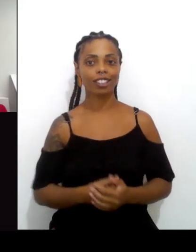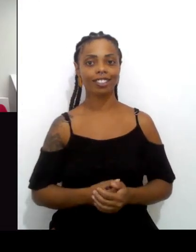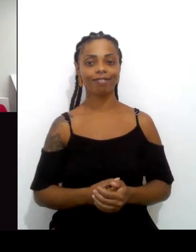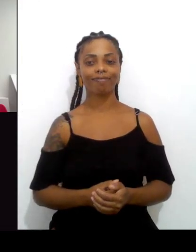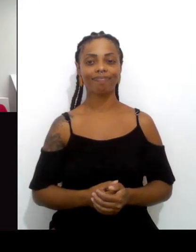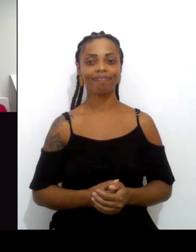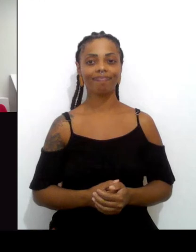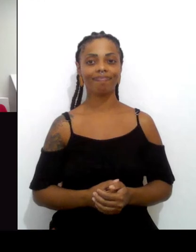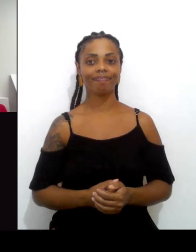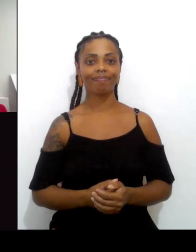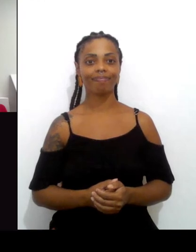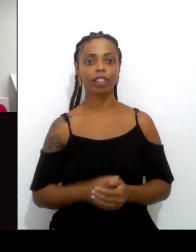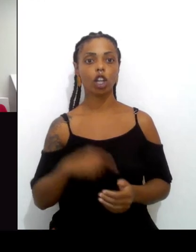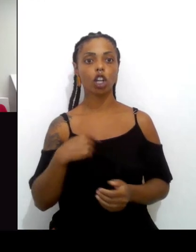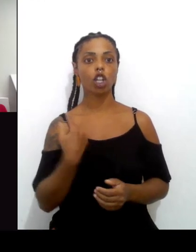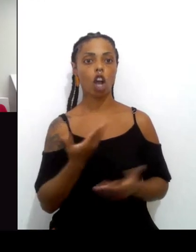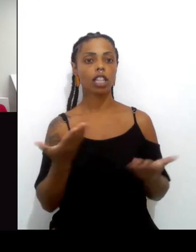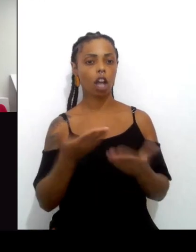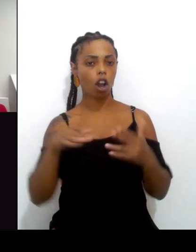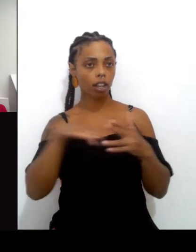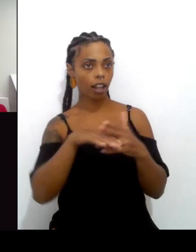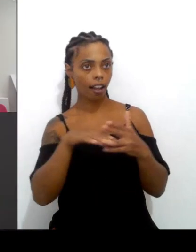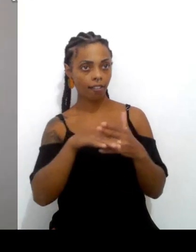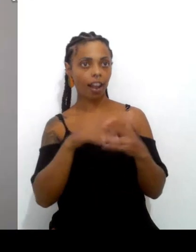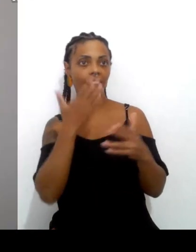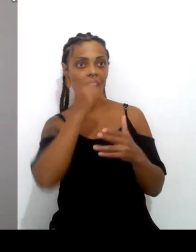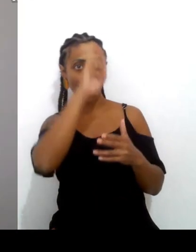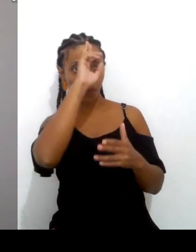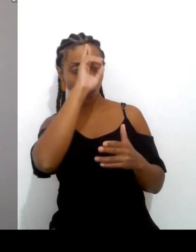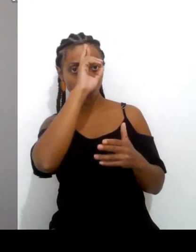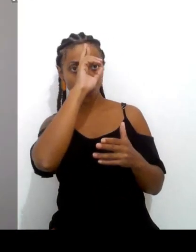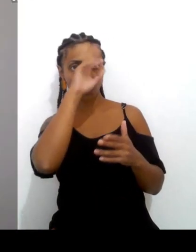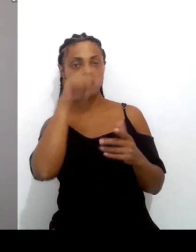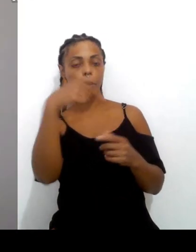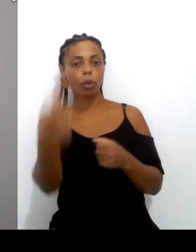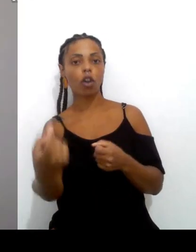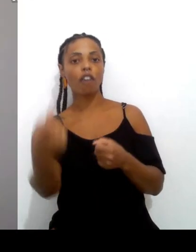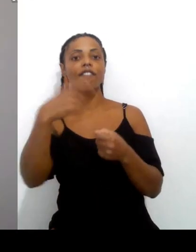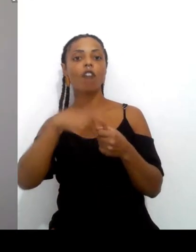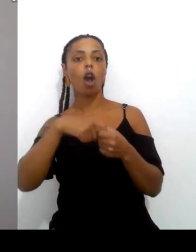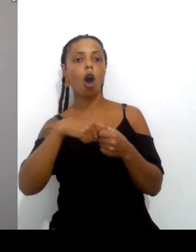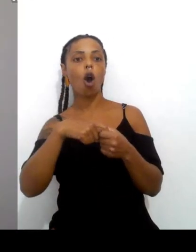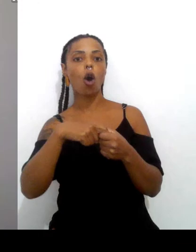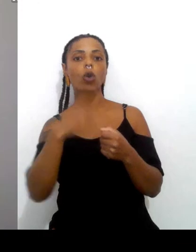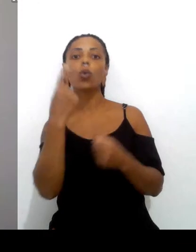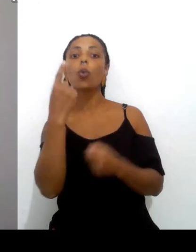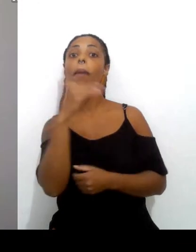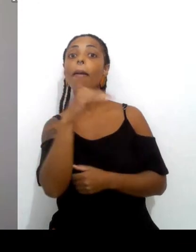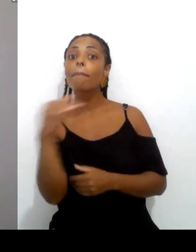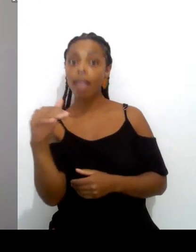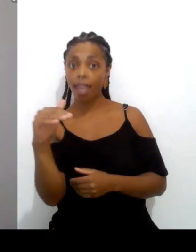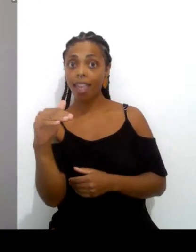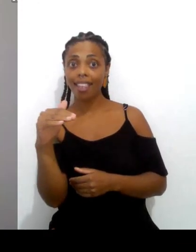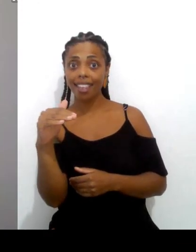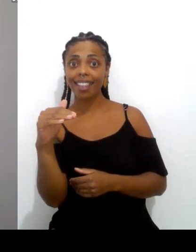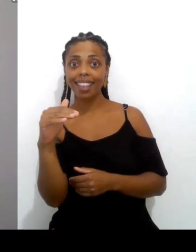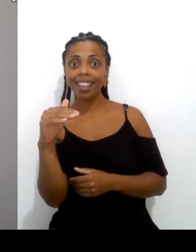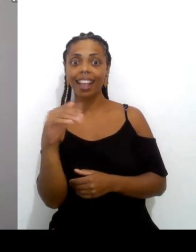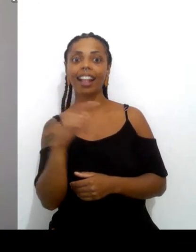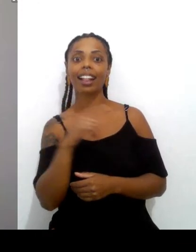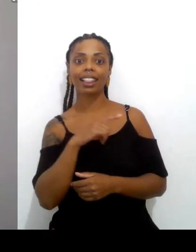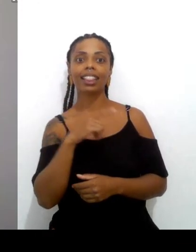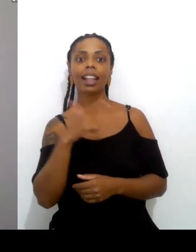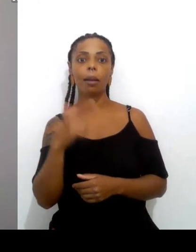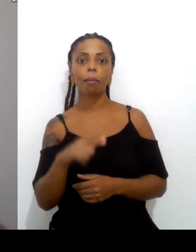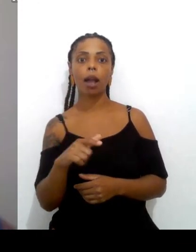retornaremos Vamos fazer um break agora para o almoço e retornaremos a 1:30 teremos ainda os